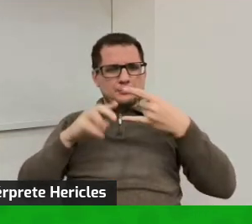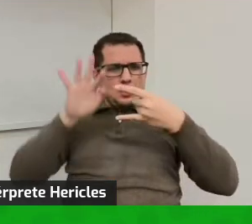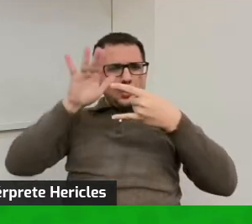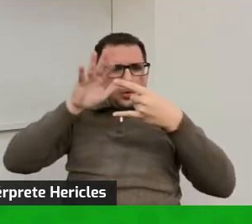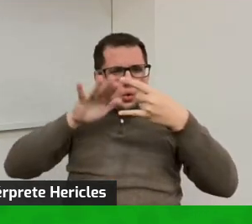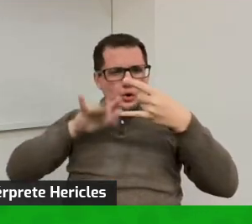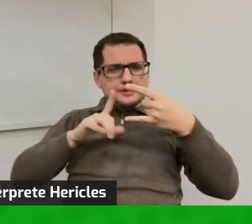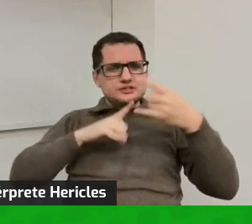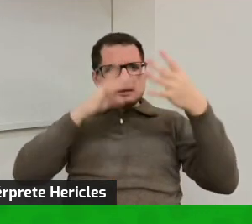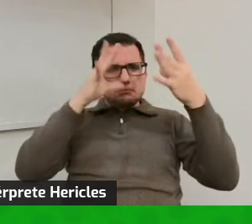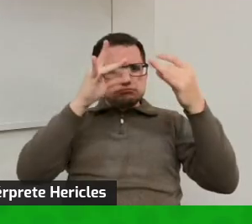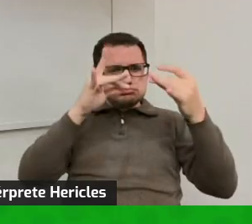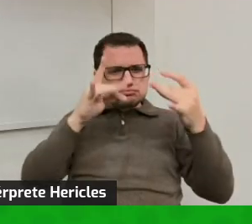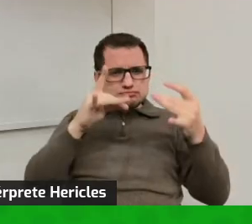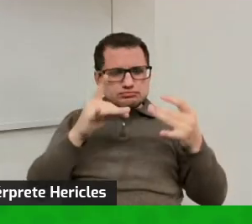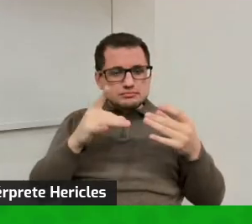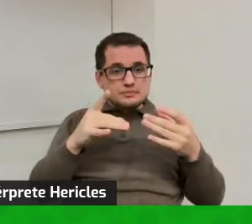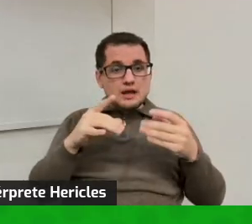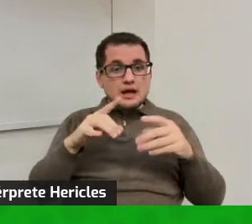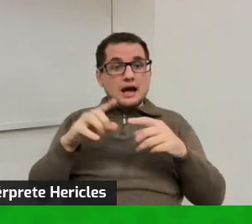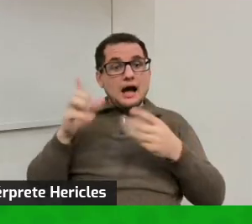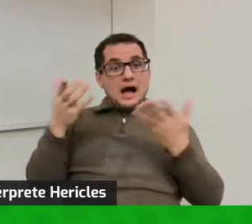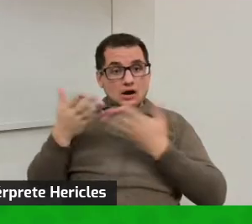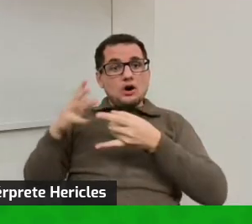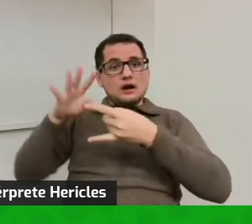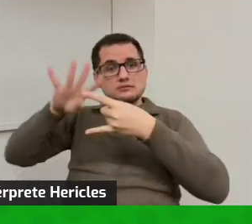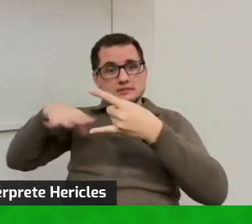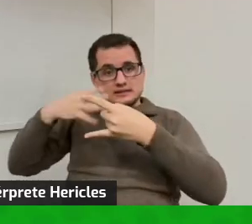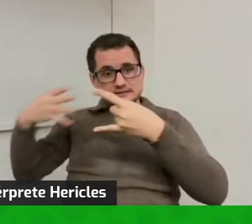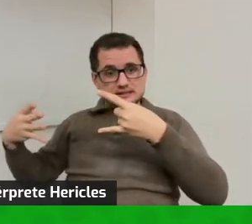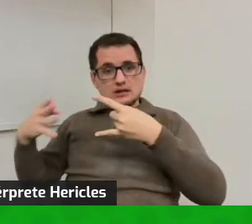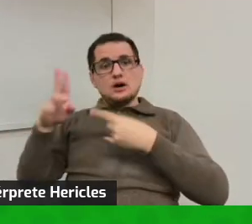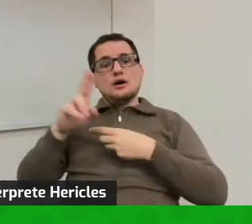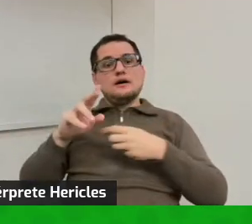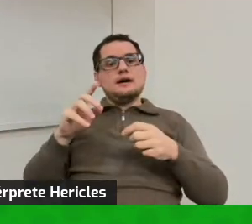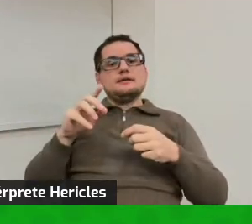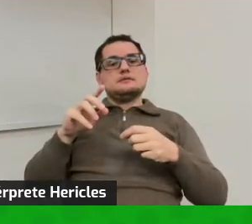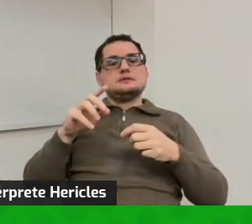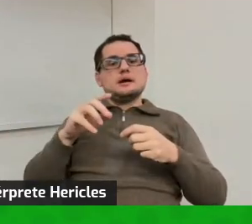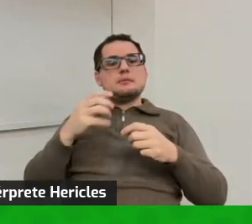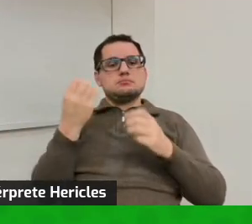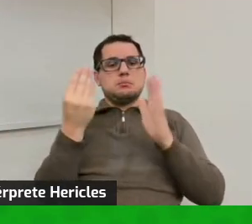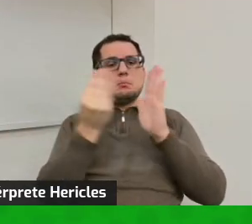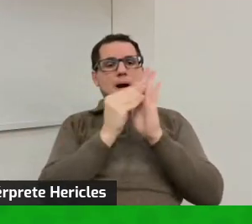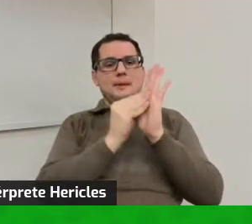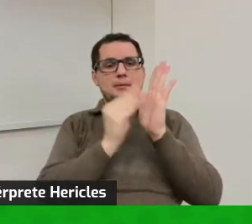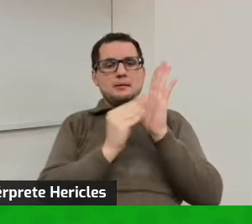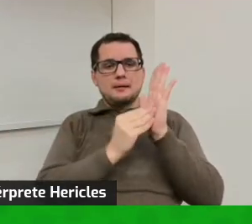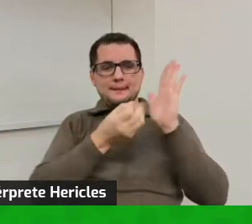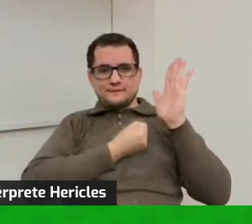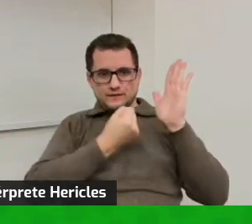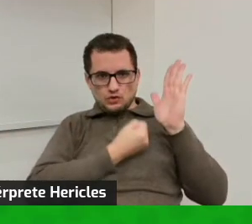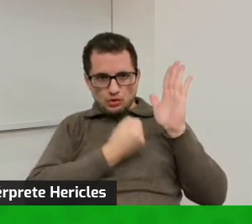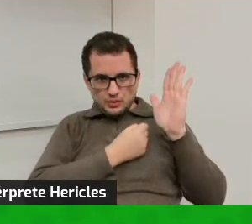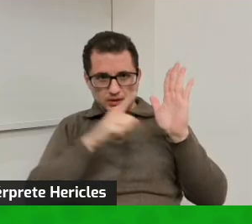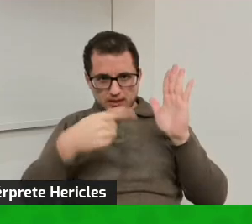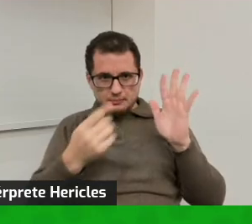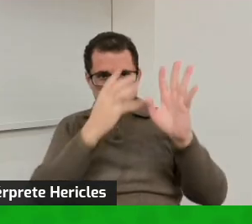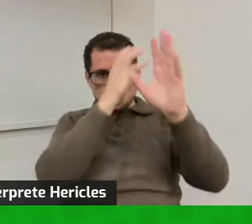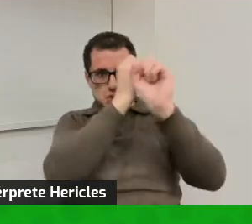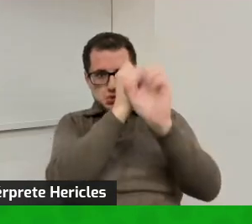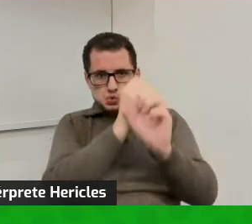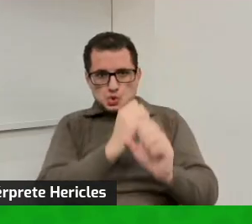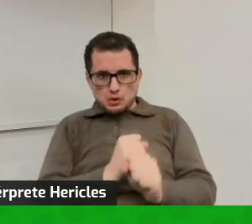basicamente era fazer uma soma, usar ali a formulazinha da soma, fazer uma média, então calcular uma média, aplicar uma